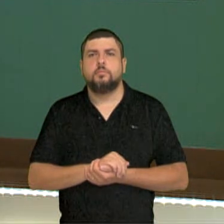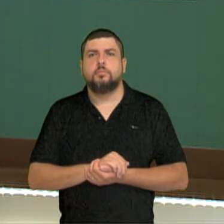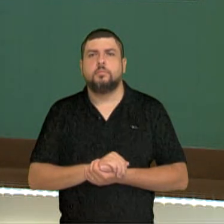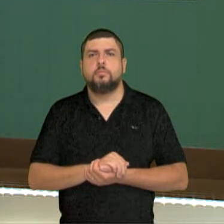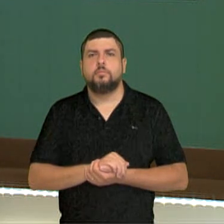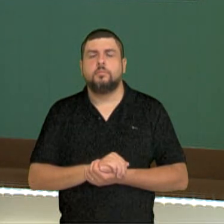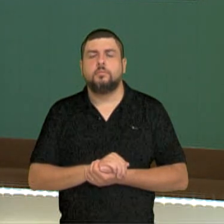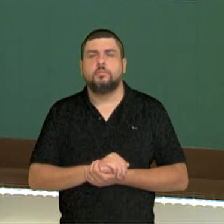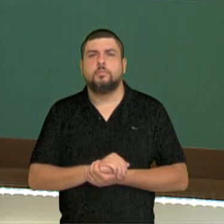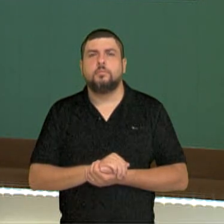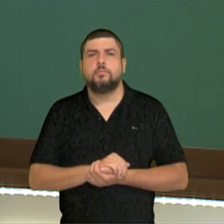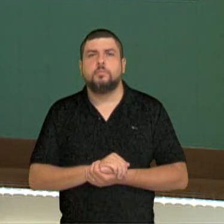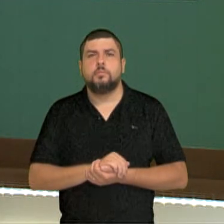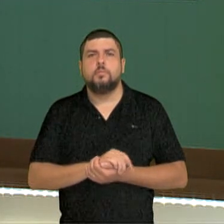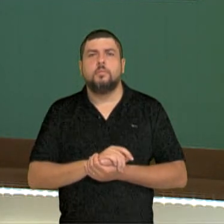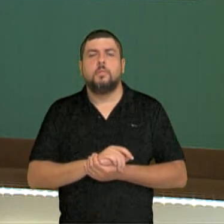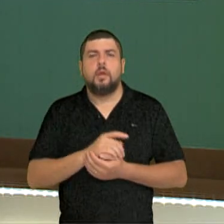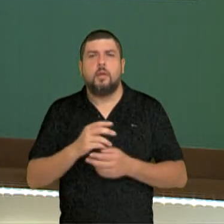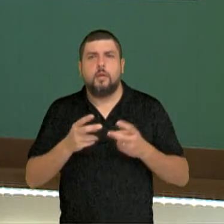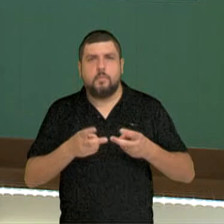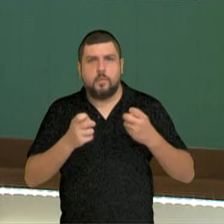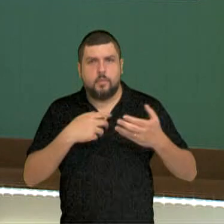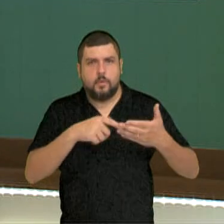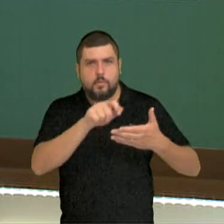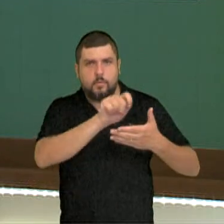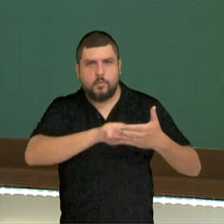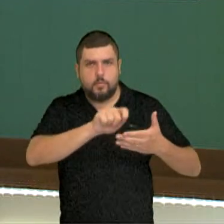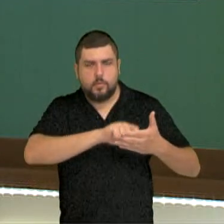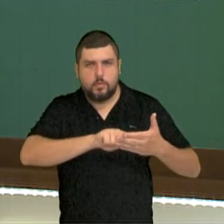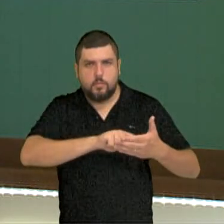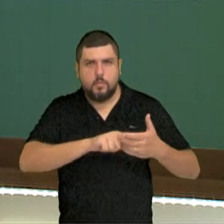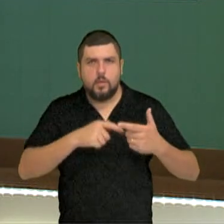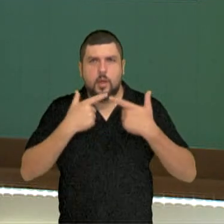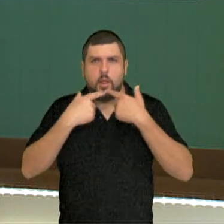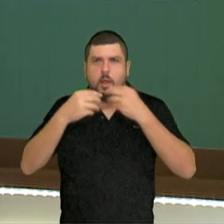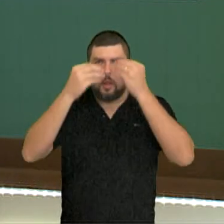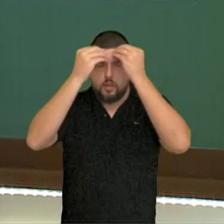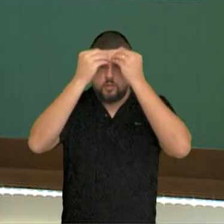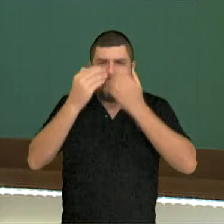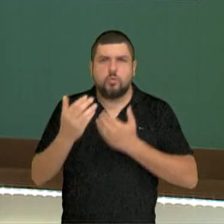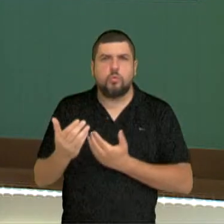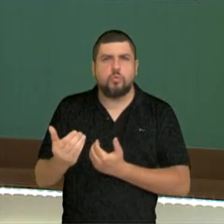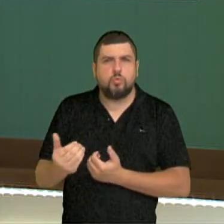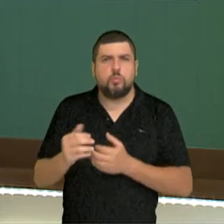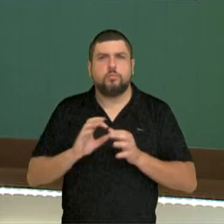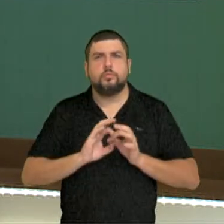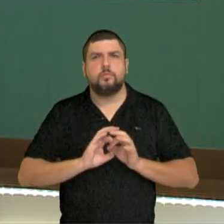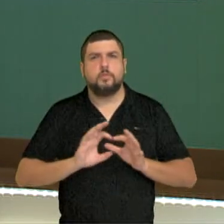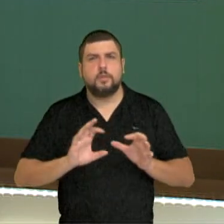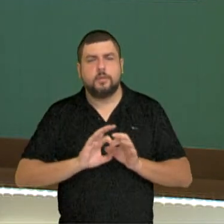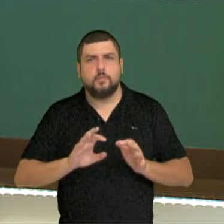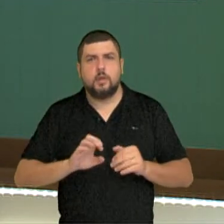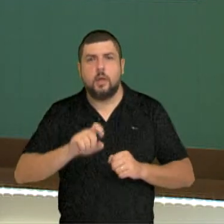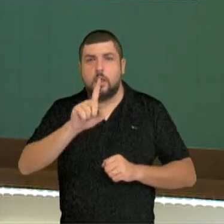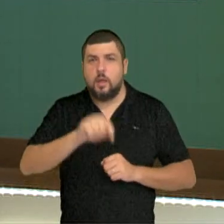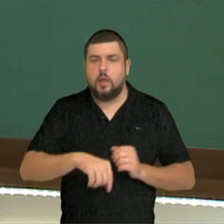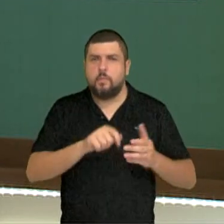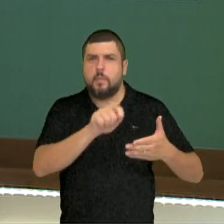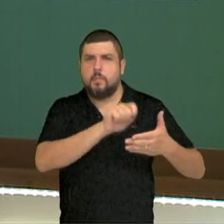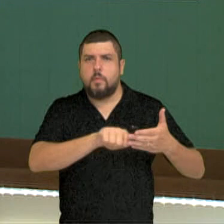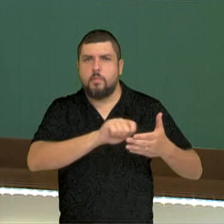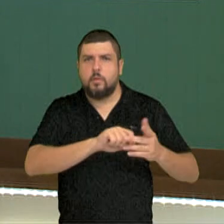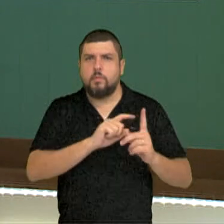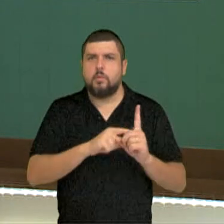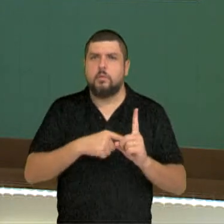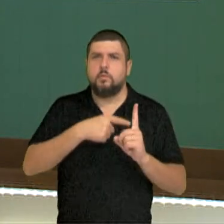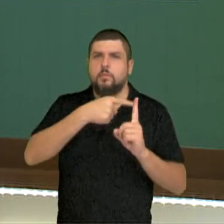autor trabalha com uma linguagem jovem, descontraída, vai dialogando com o leitor. É um olhar positivo que